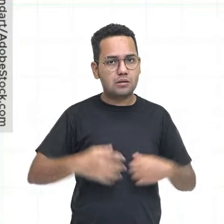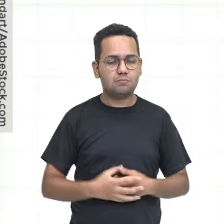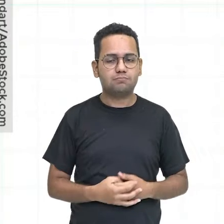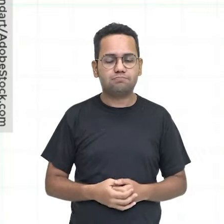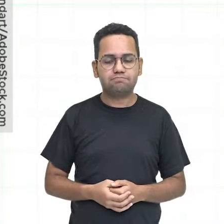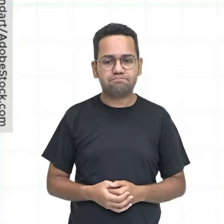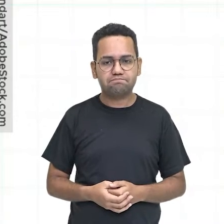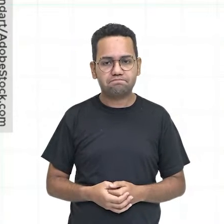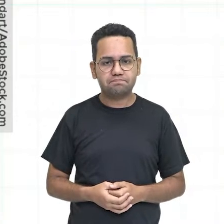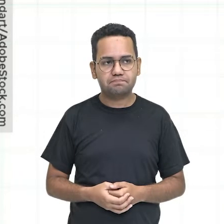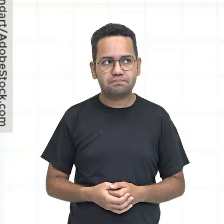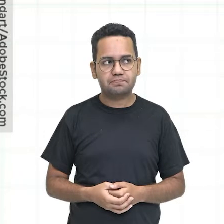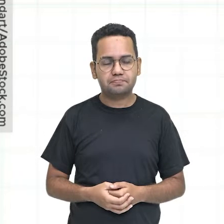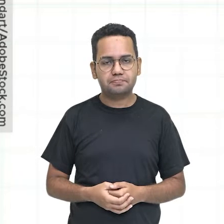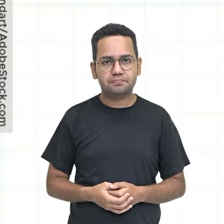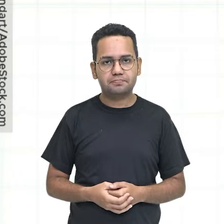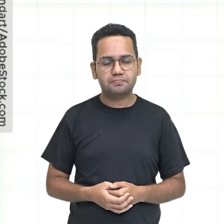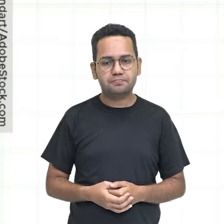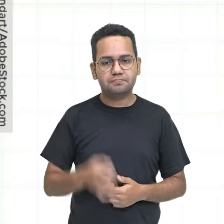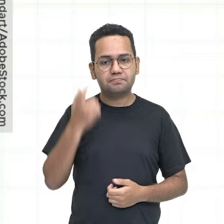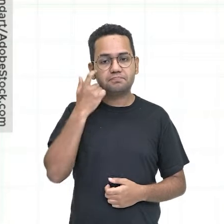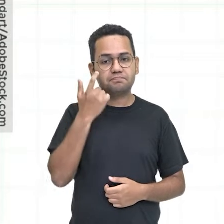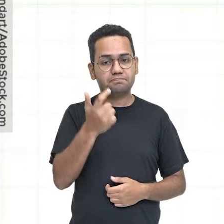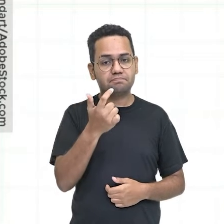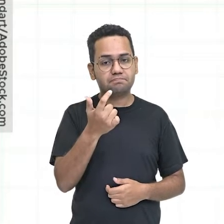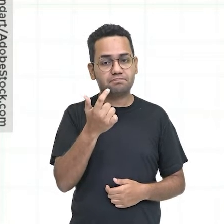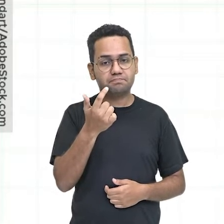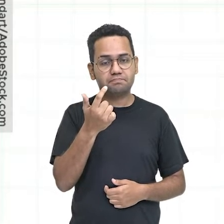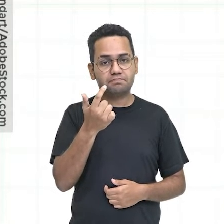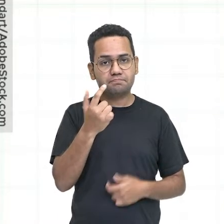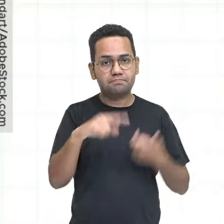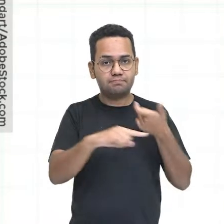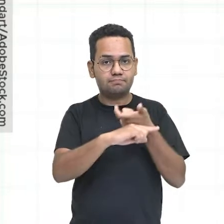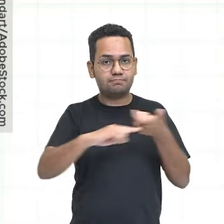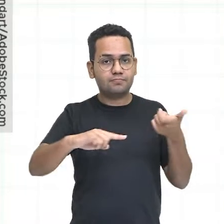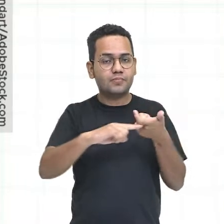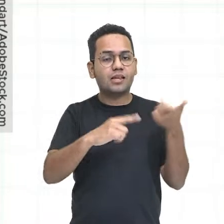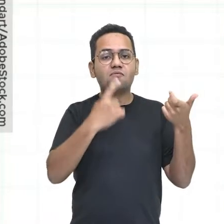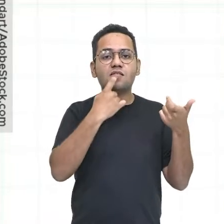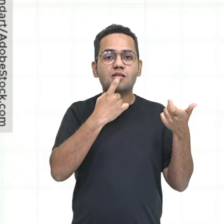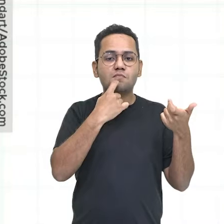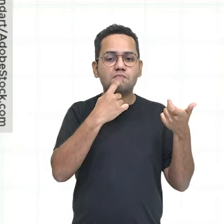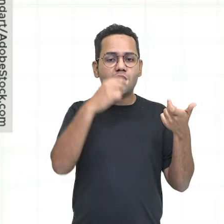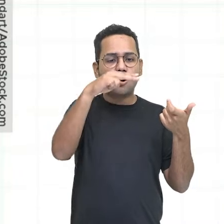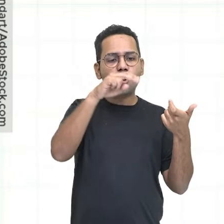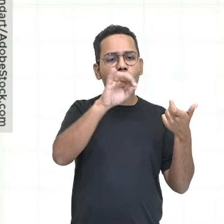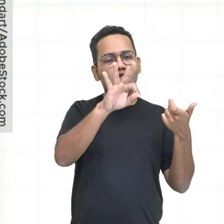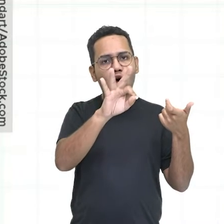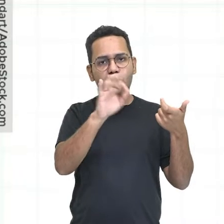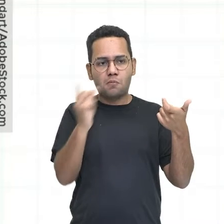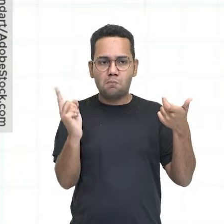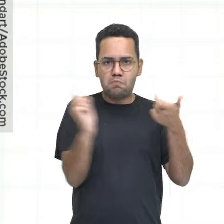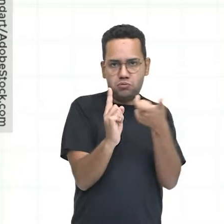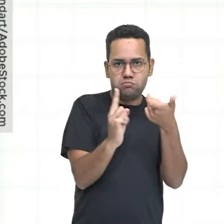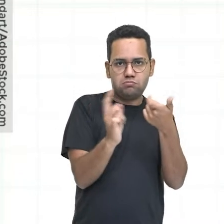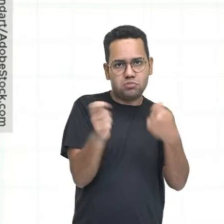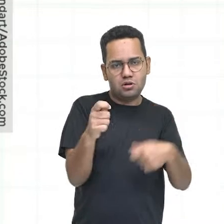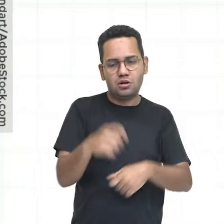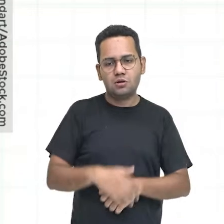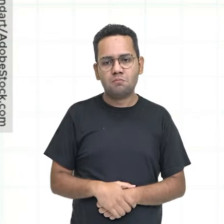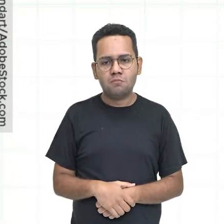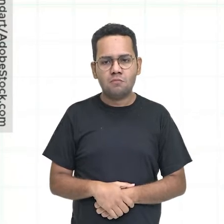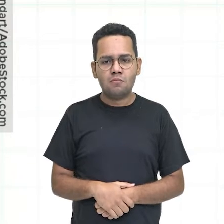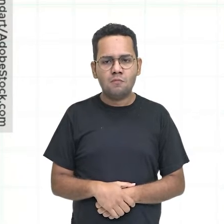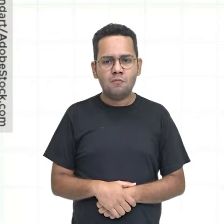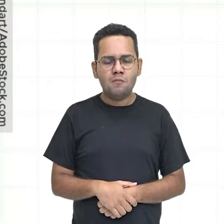verbo modal aqui. E olha só a forma abreviada aqui de not, tá? As formas negativas normalmente vêm